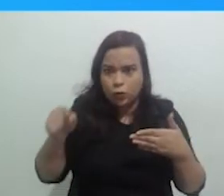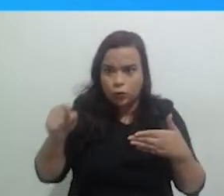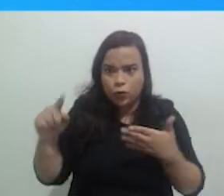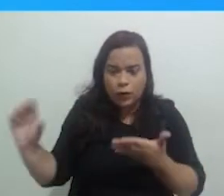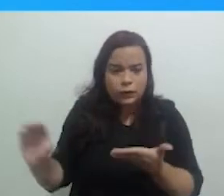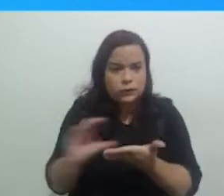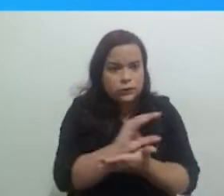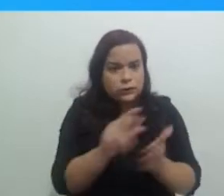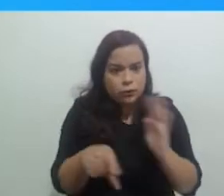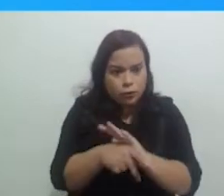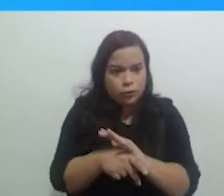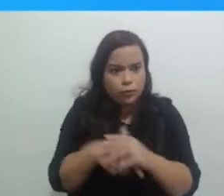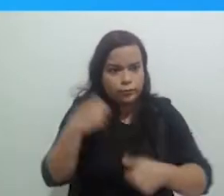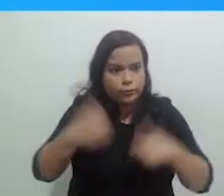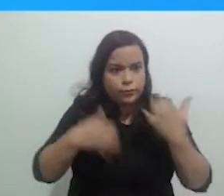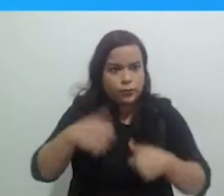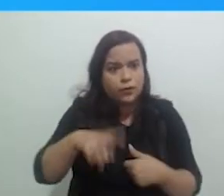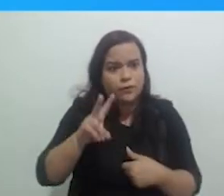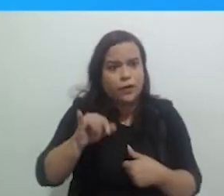pela procedência o meu voto.